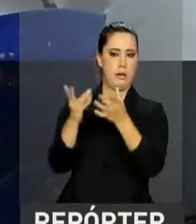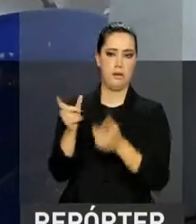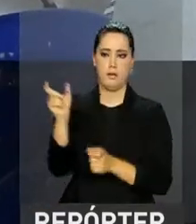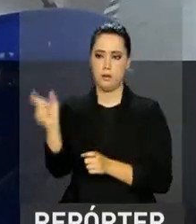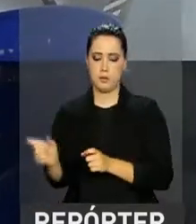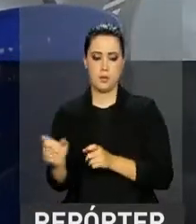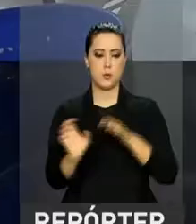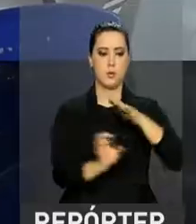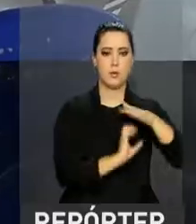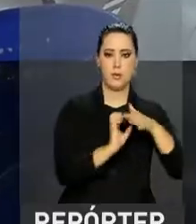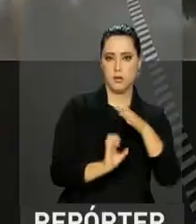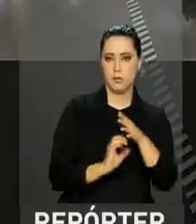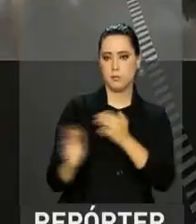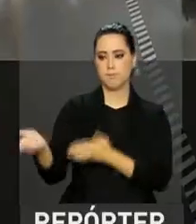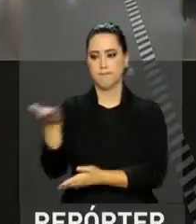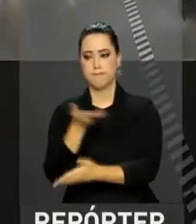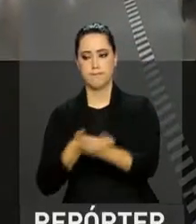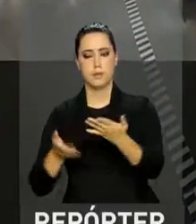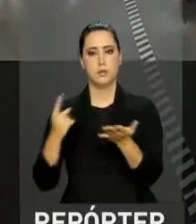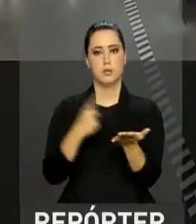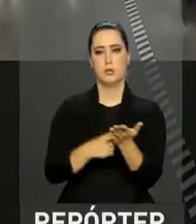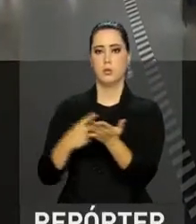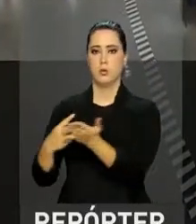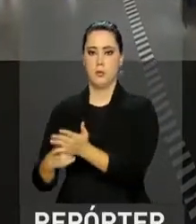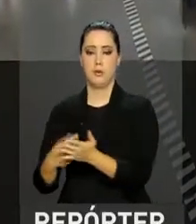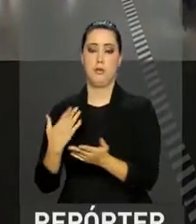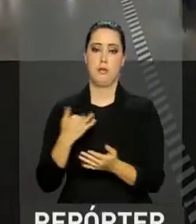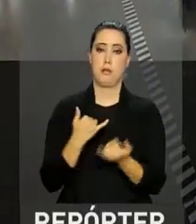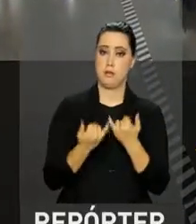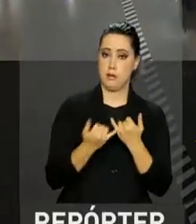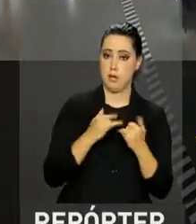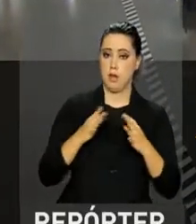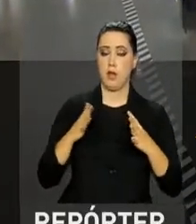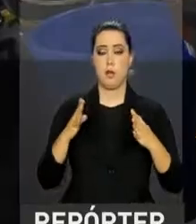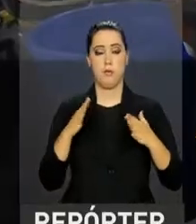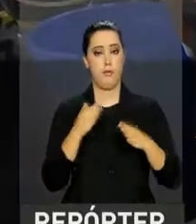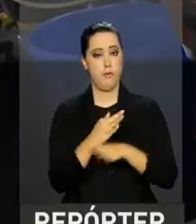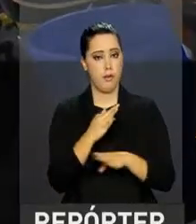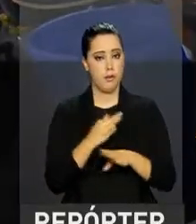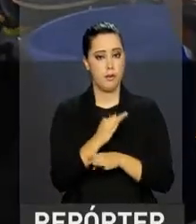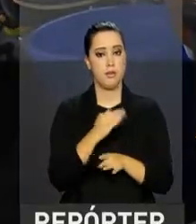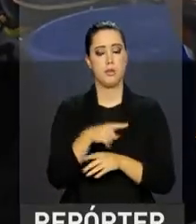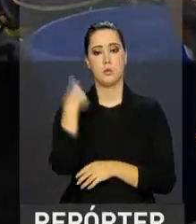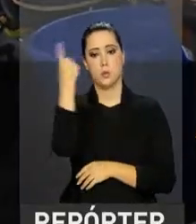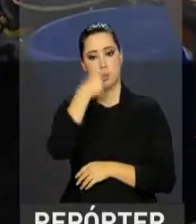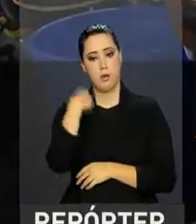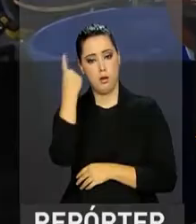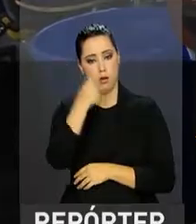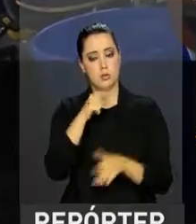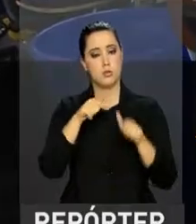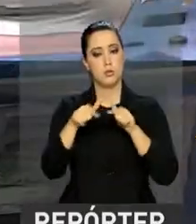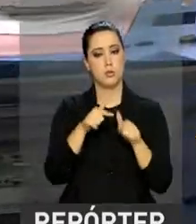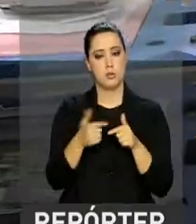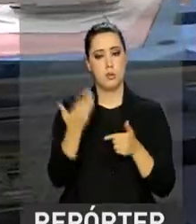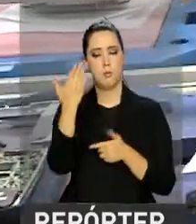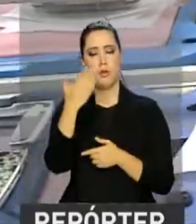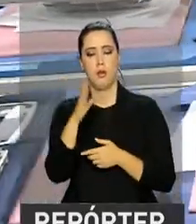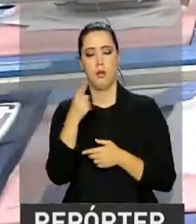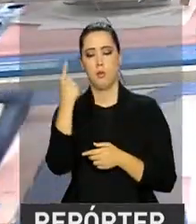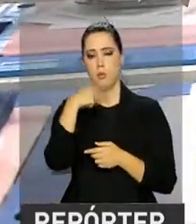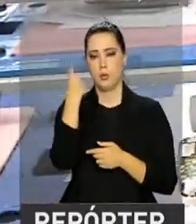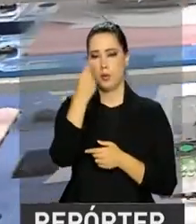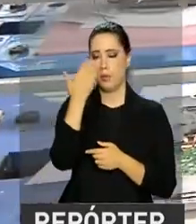patrão e empregado como parcelamento das férias a jornada eo regime parcial de trabalho uma